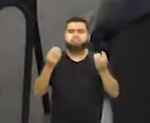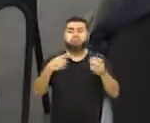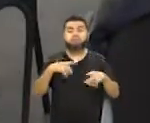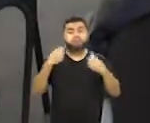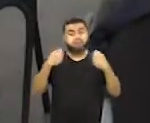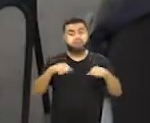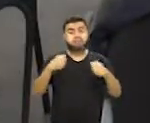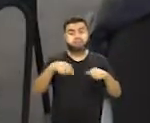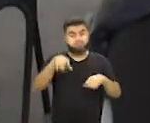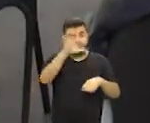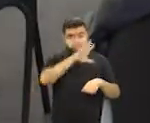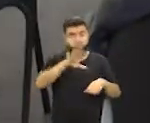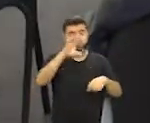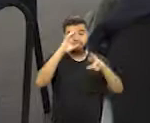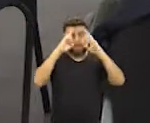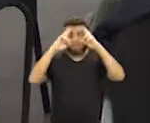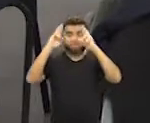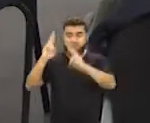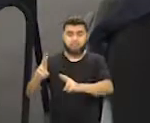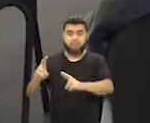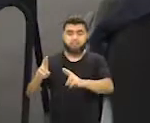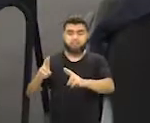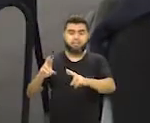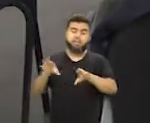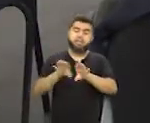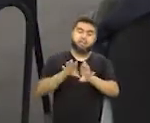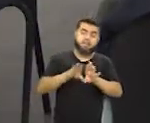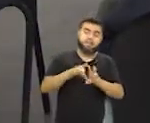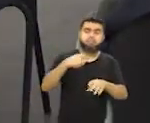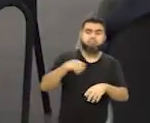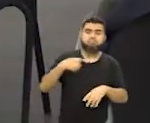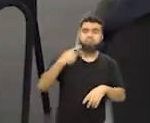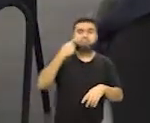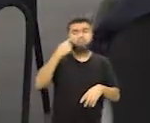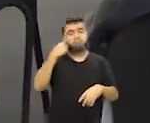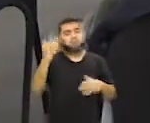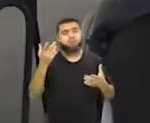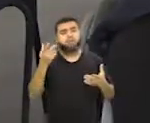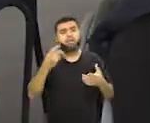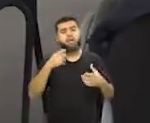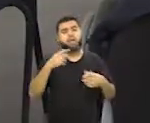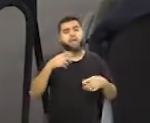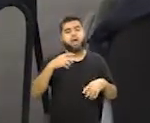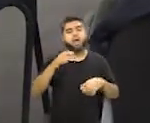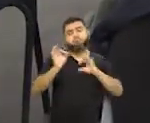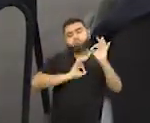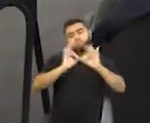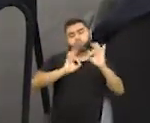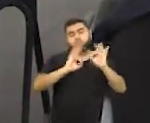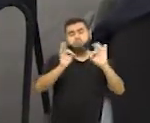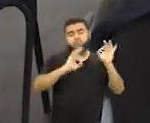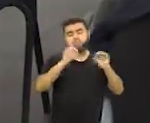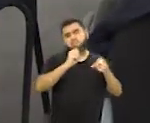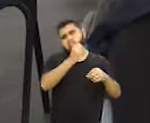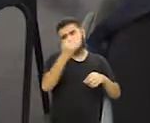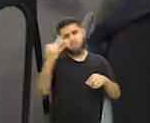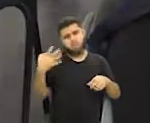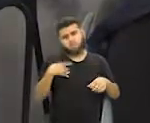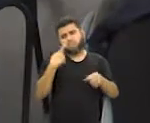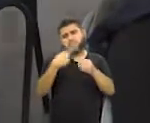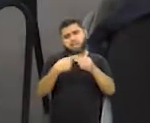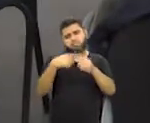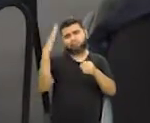encontro foi o plano de ação que alguns municípios do país aderiram, né? E